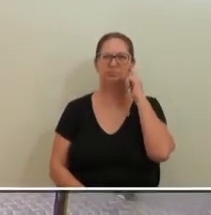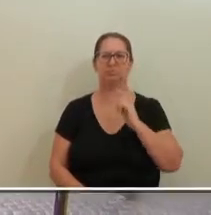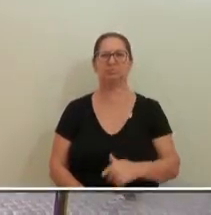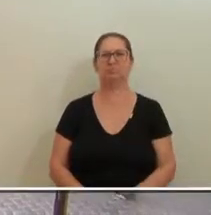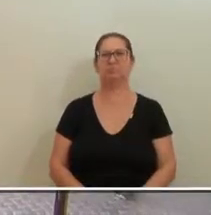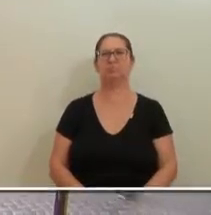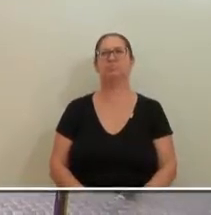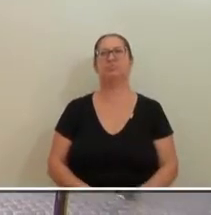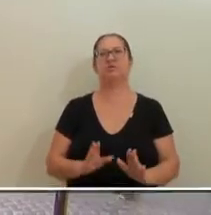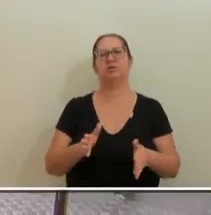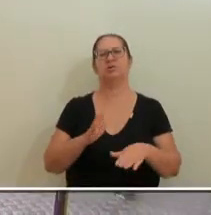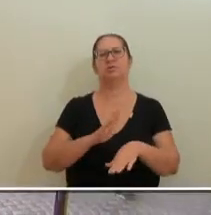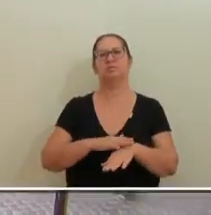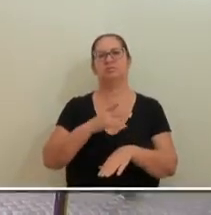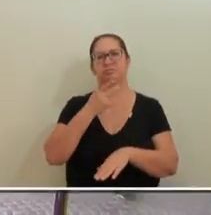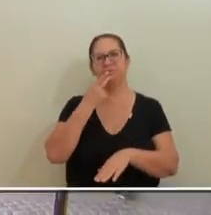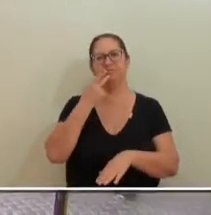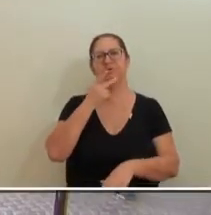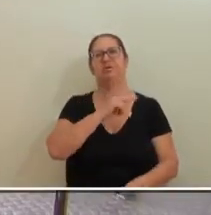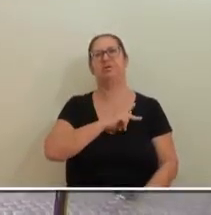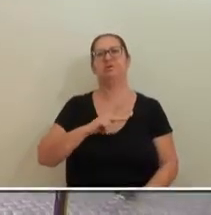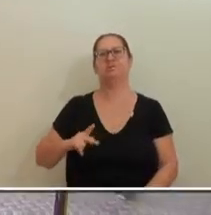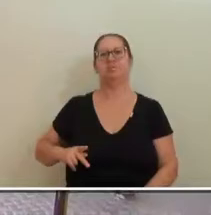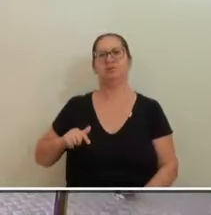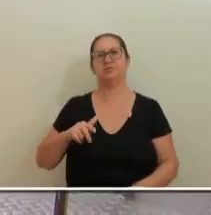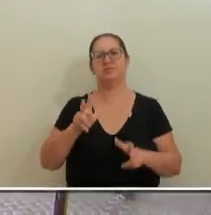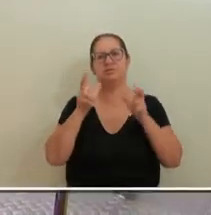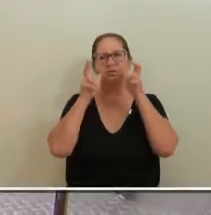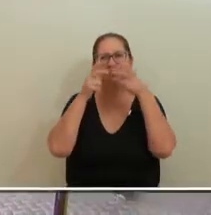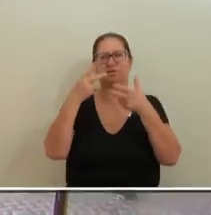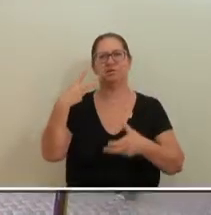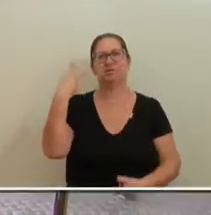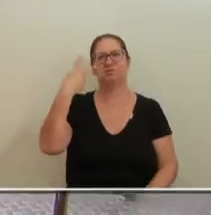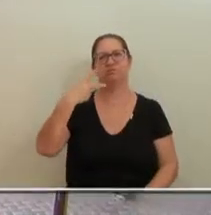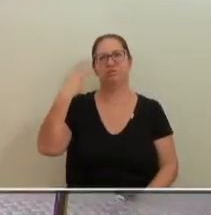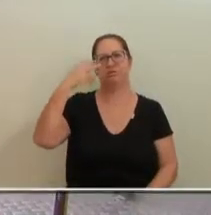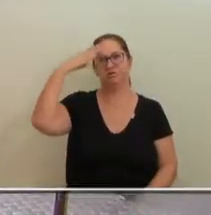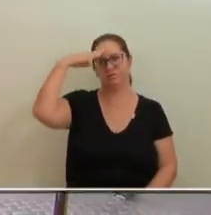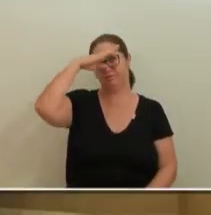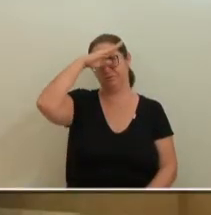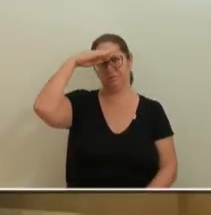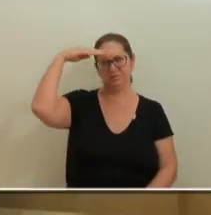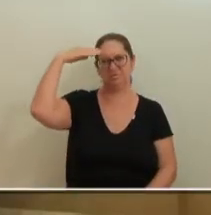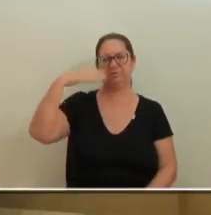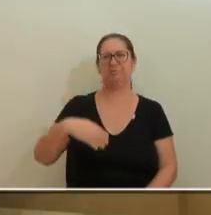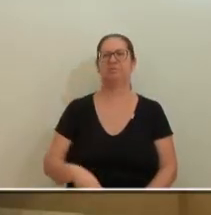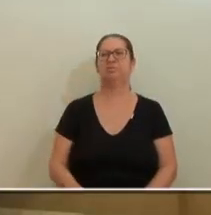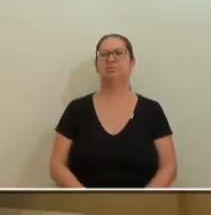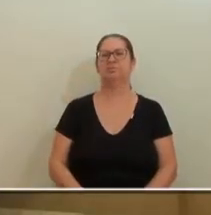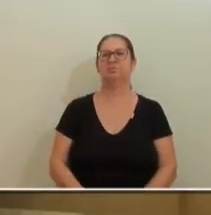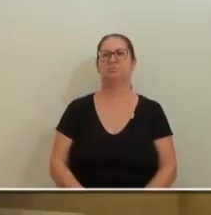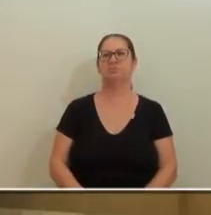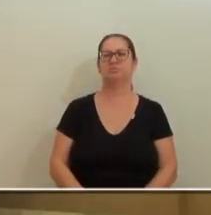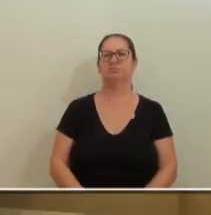Com a palavra, o presidente dessa sessão solene, vereador Márcio Rosa.